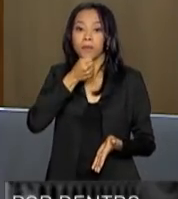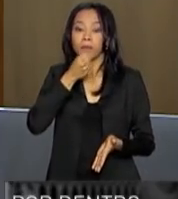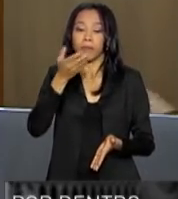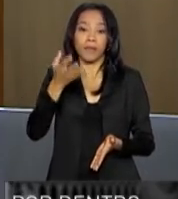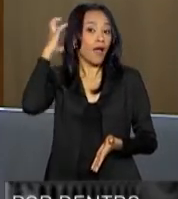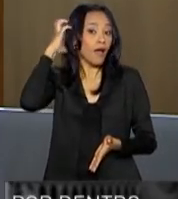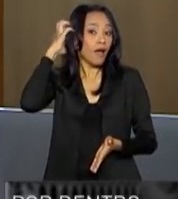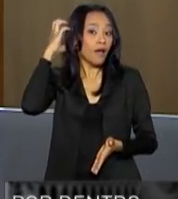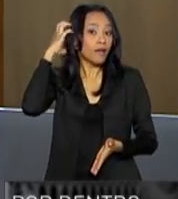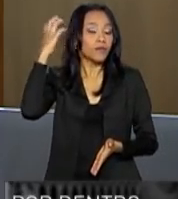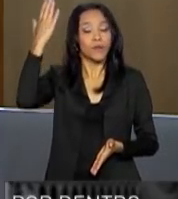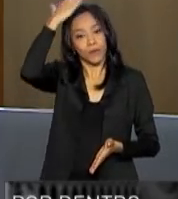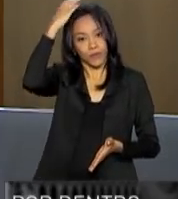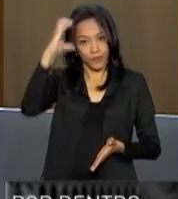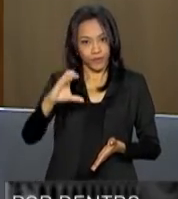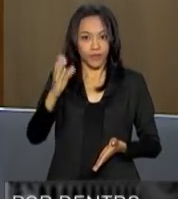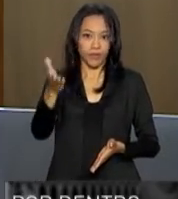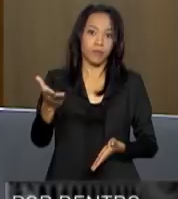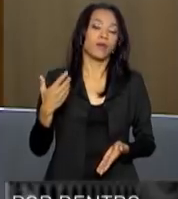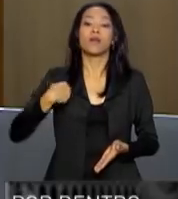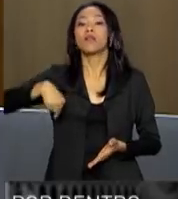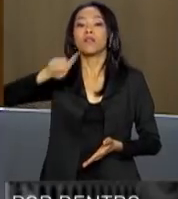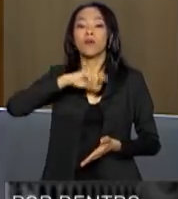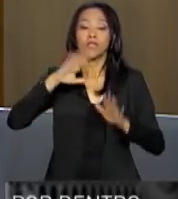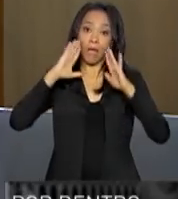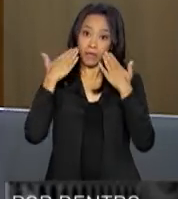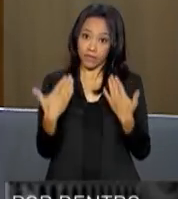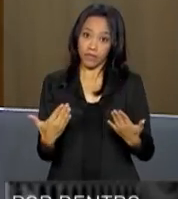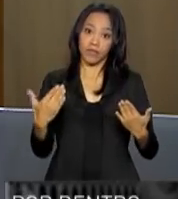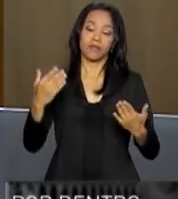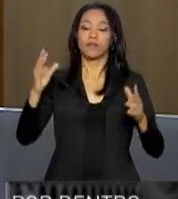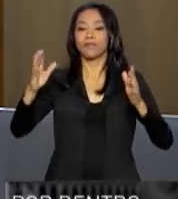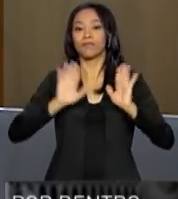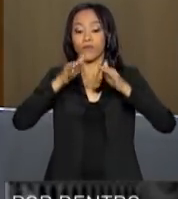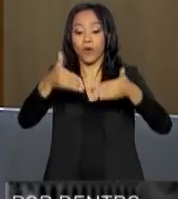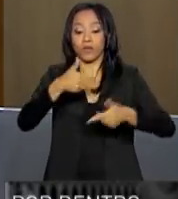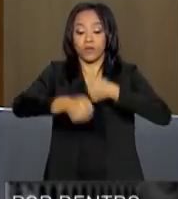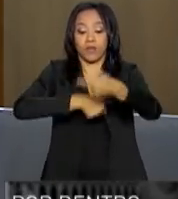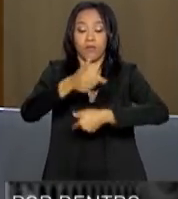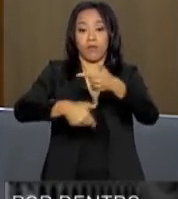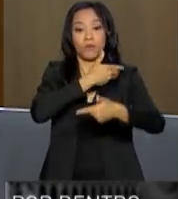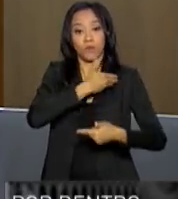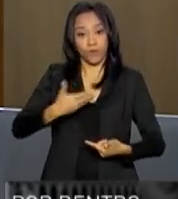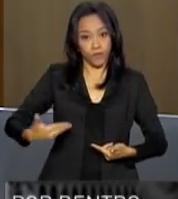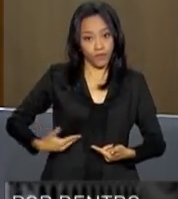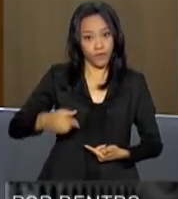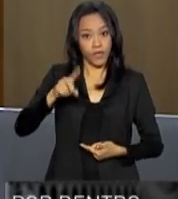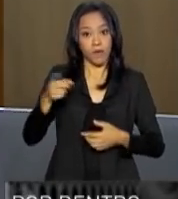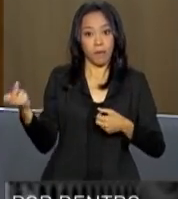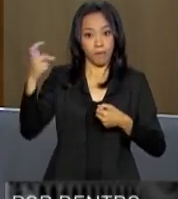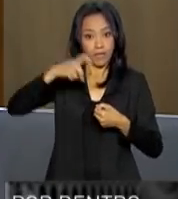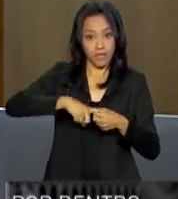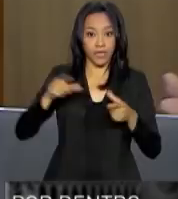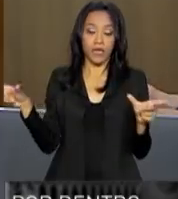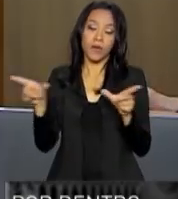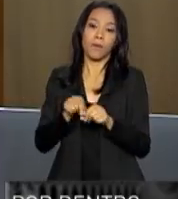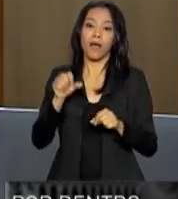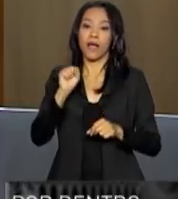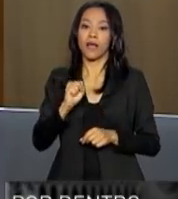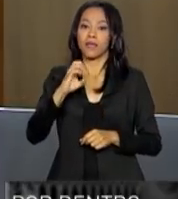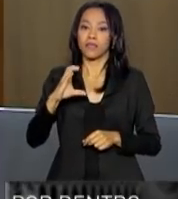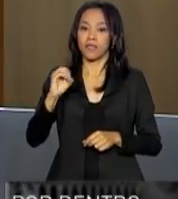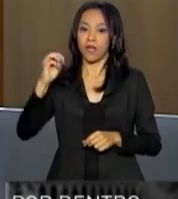paraná estamos no ar com por dentro do governo uma parceria da secretaria de comunicação social da presidência da república com a nbr e